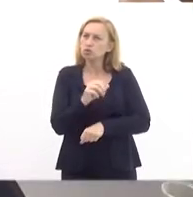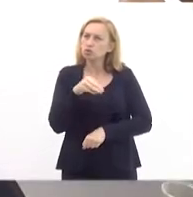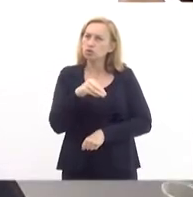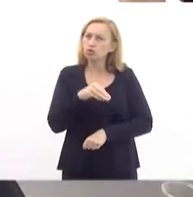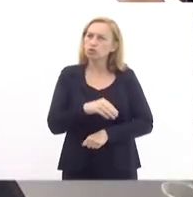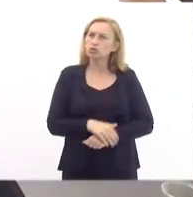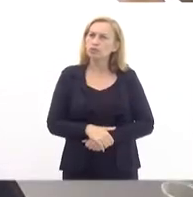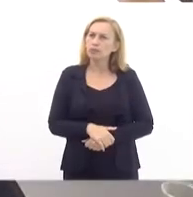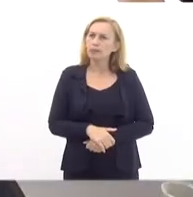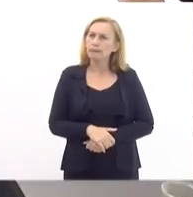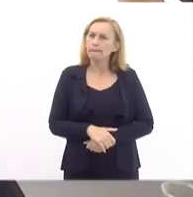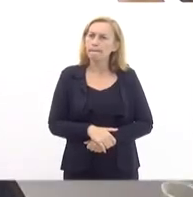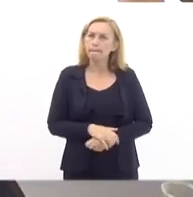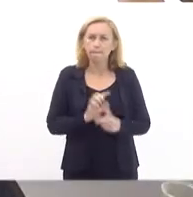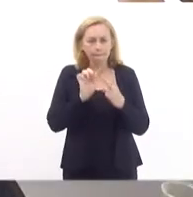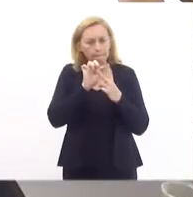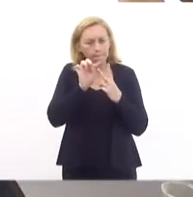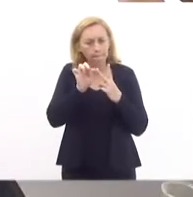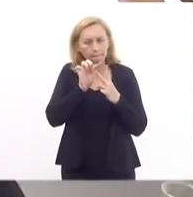vou fazer a pergunta.